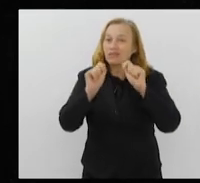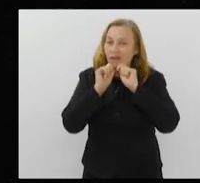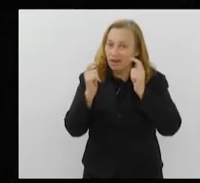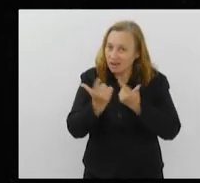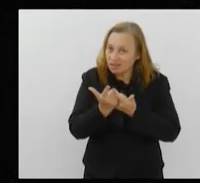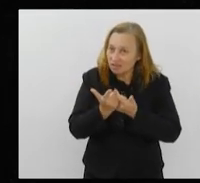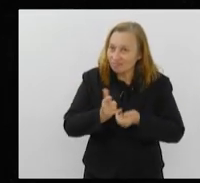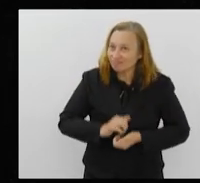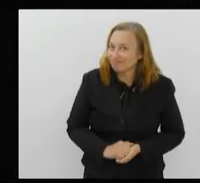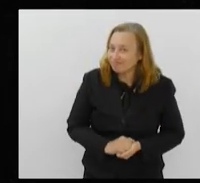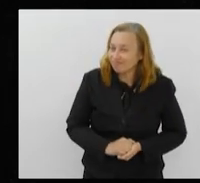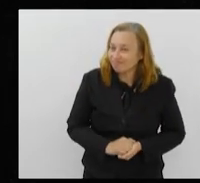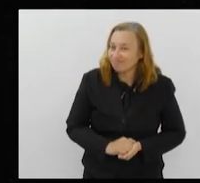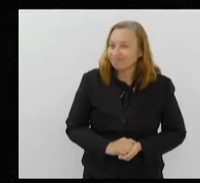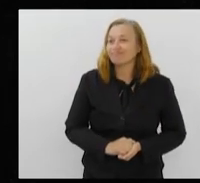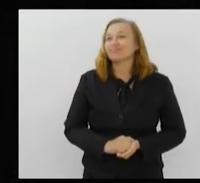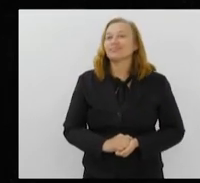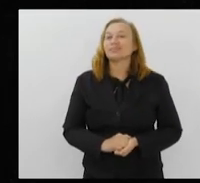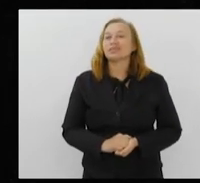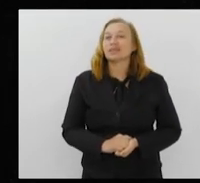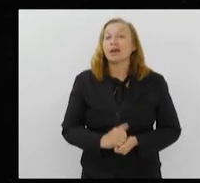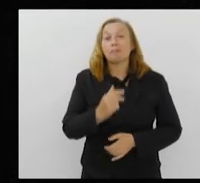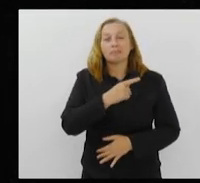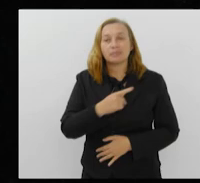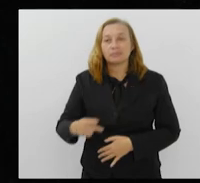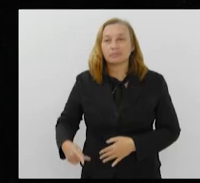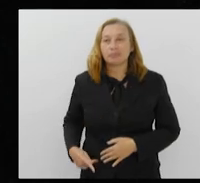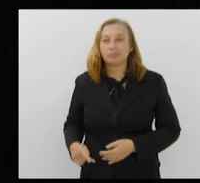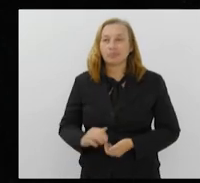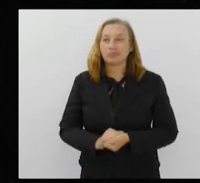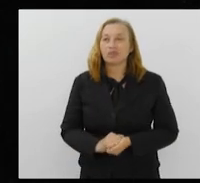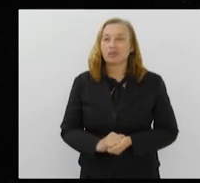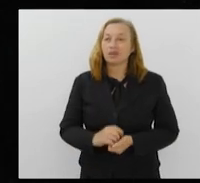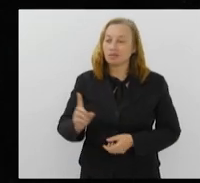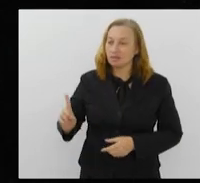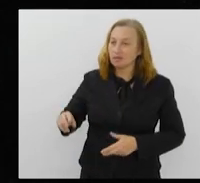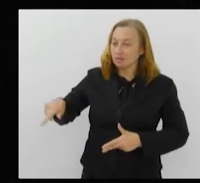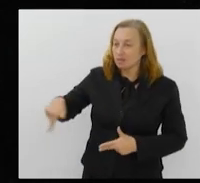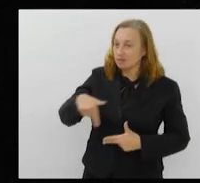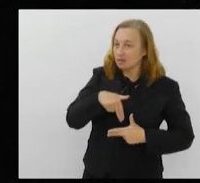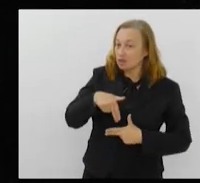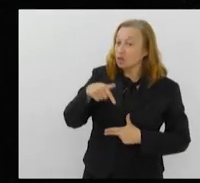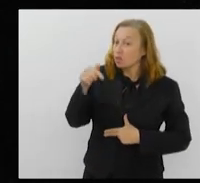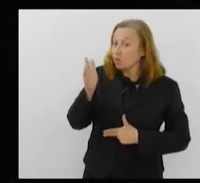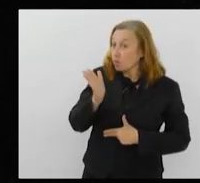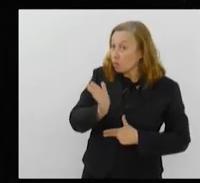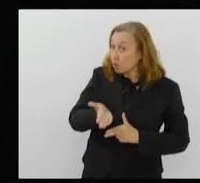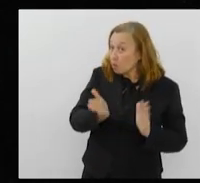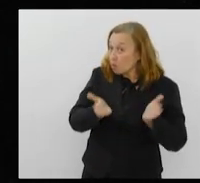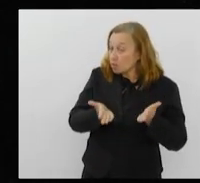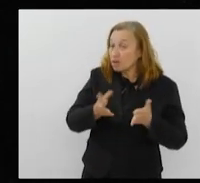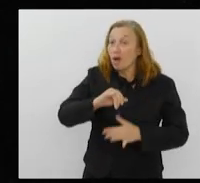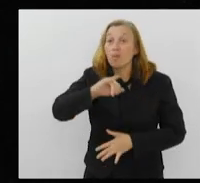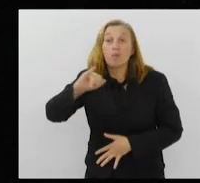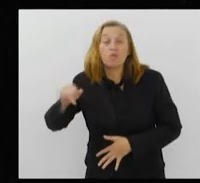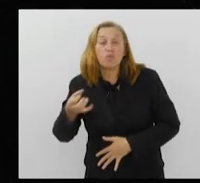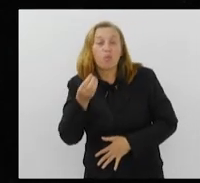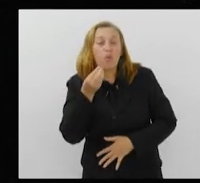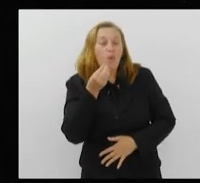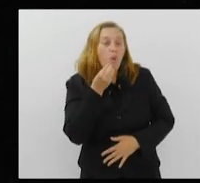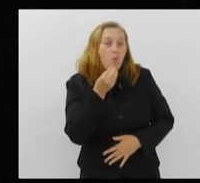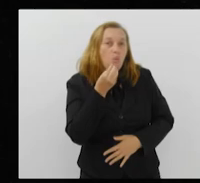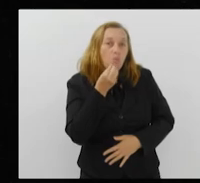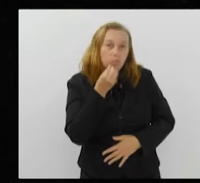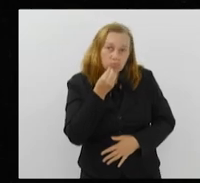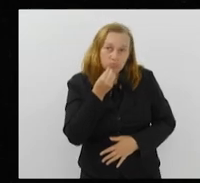TV Alerge. Presidente, o que me traz aqui hoje é aproveitar a